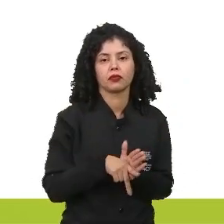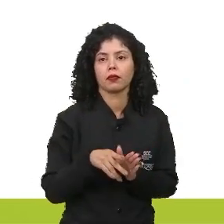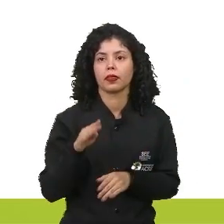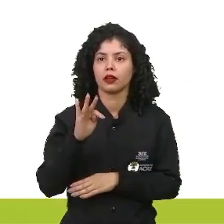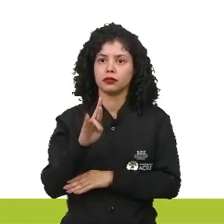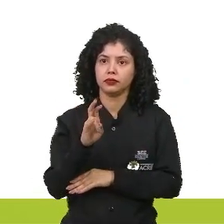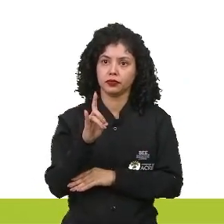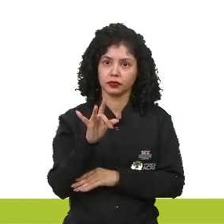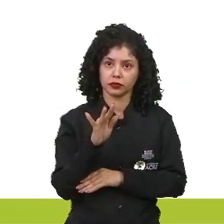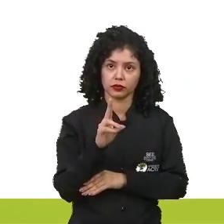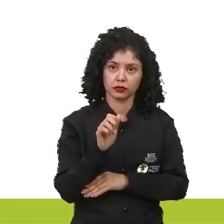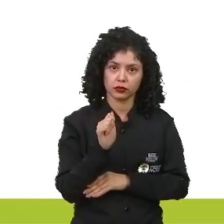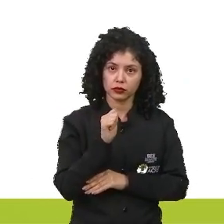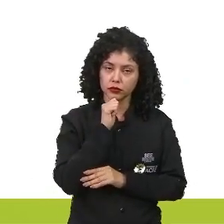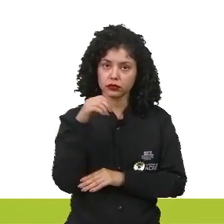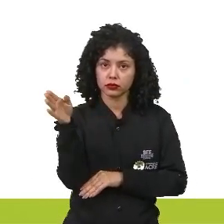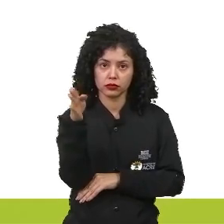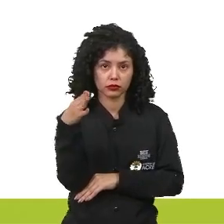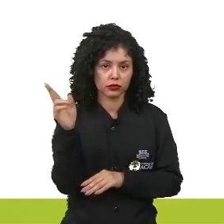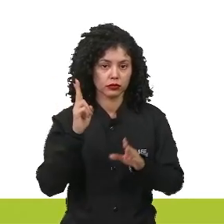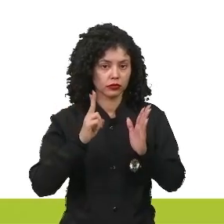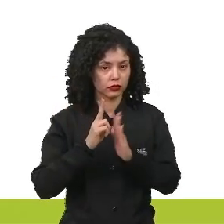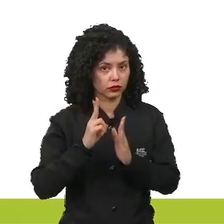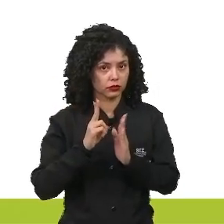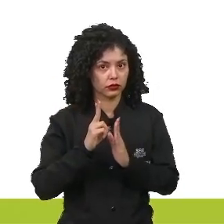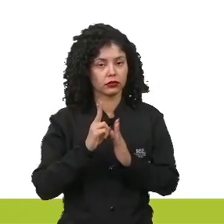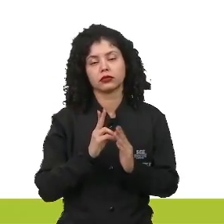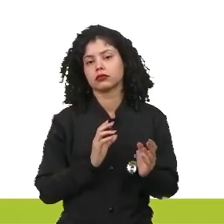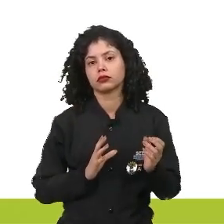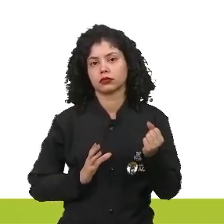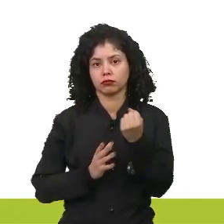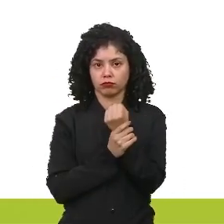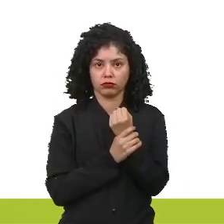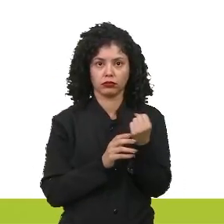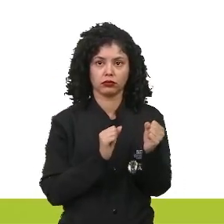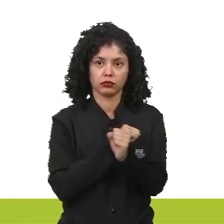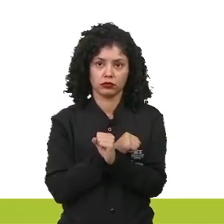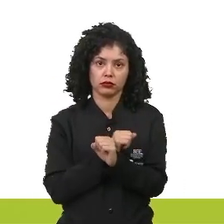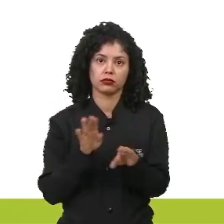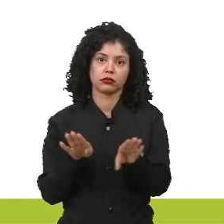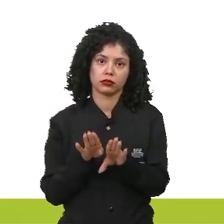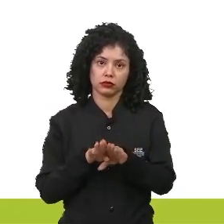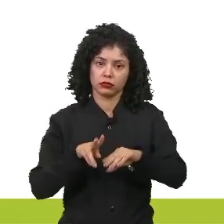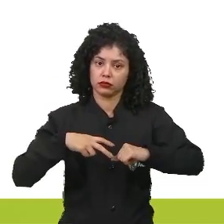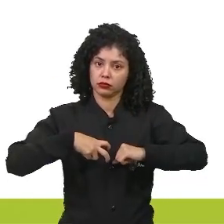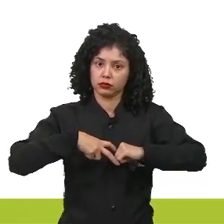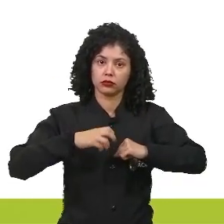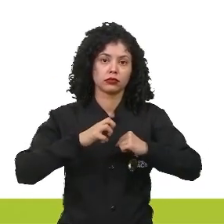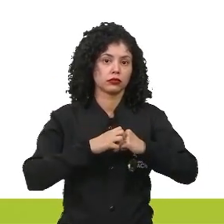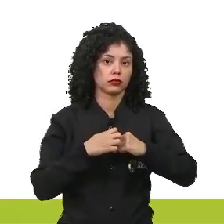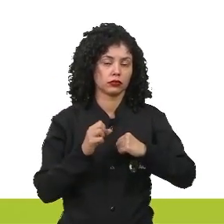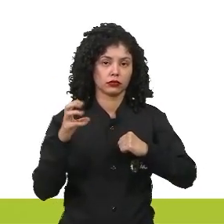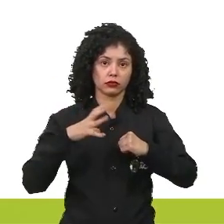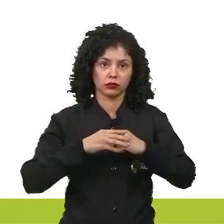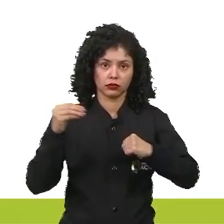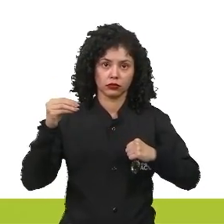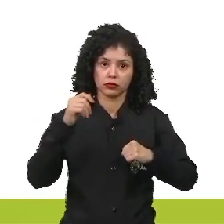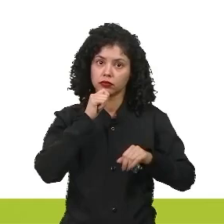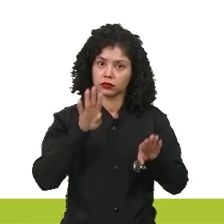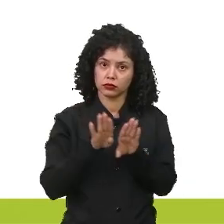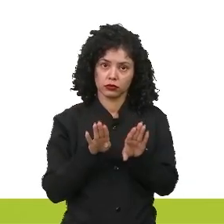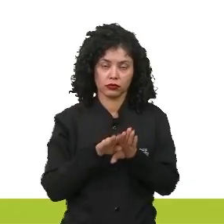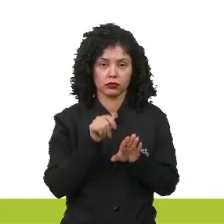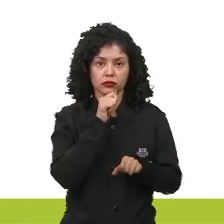bandeiras? Eles estavam procurando indígenas para aprisionar e jazidas de ouro e diamantes para explorar. Foram povoando o território